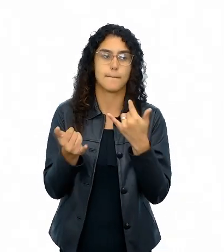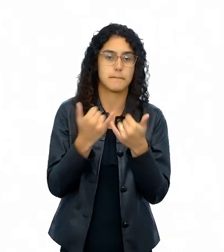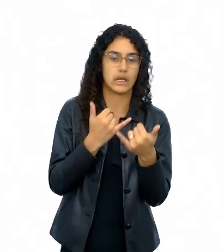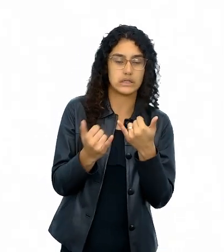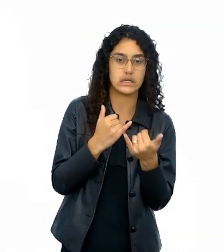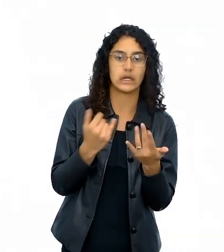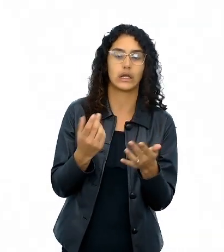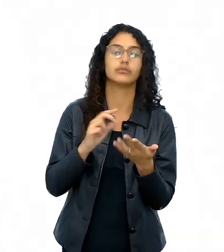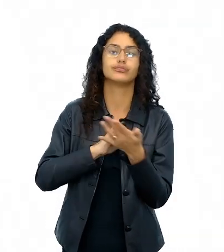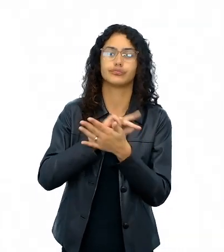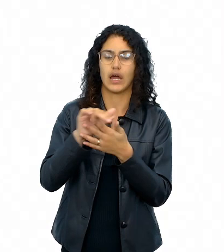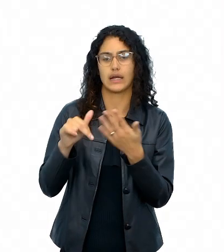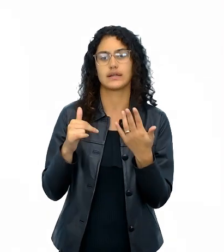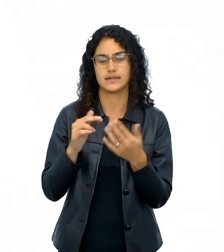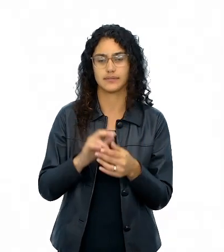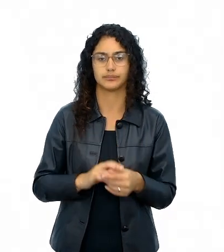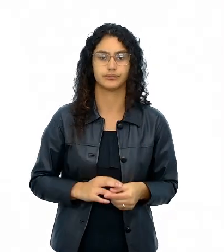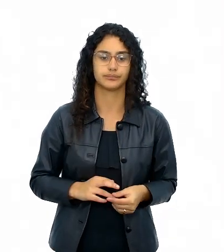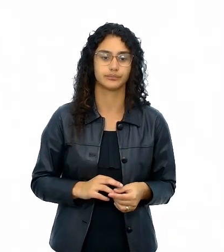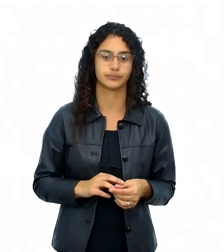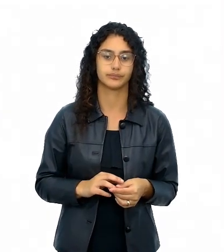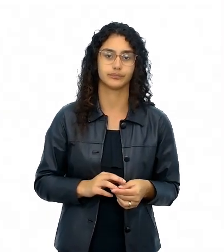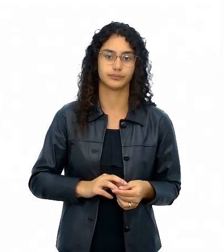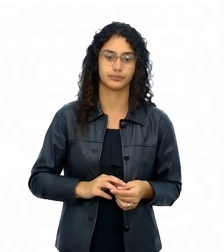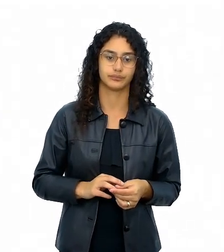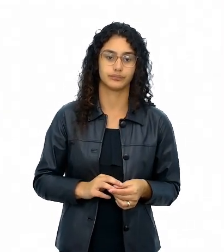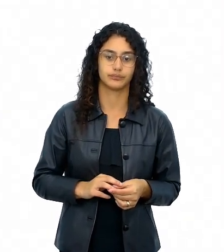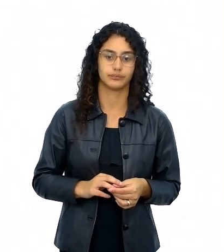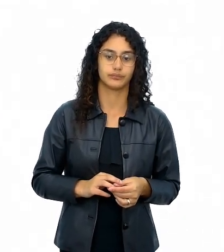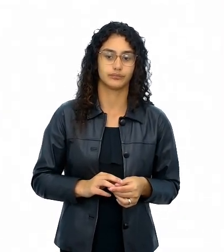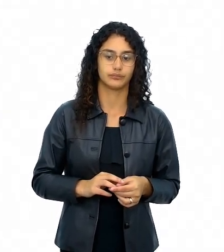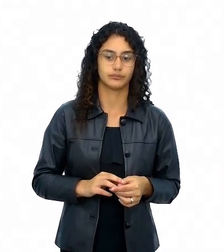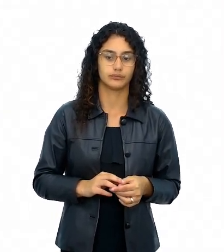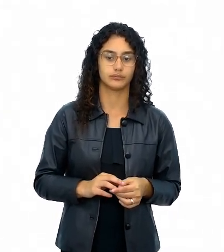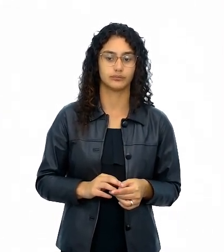são inúmeras as possibilidades. Tudo bem?